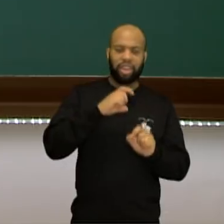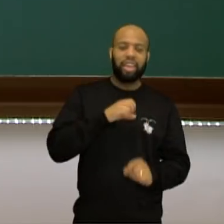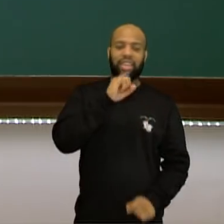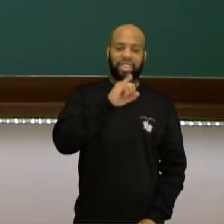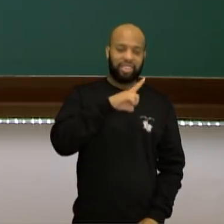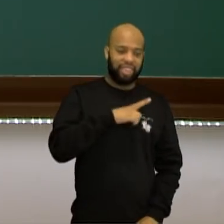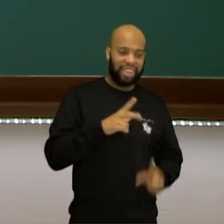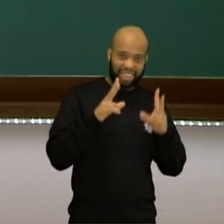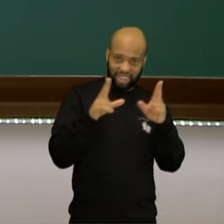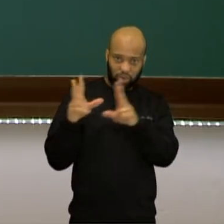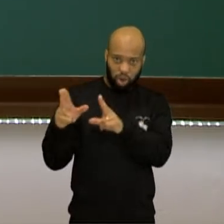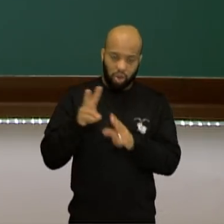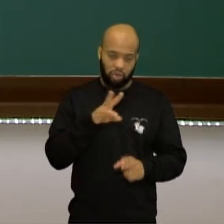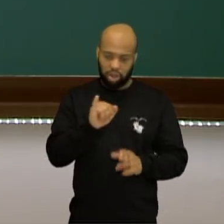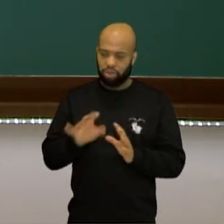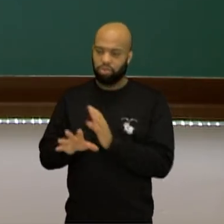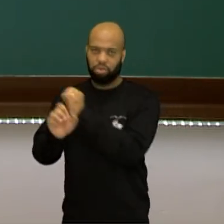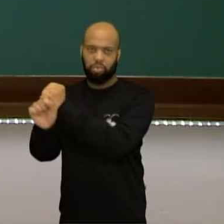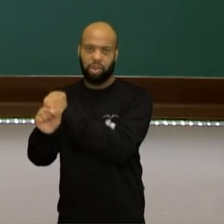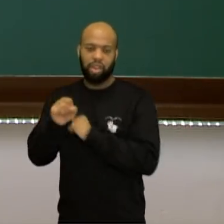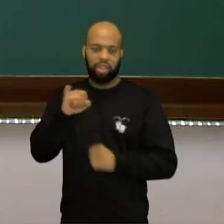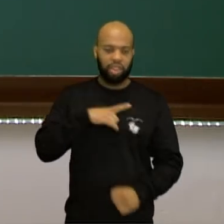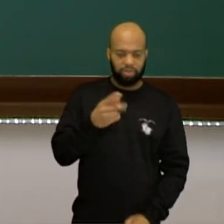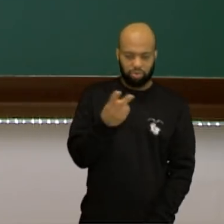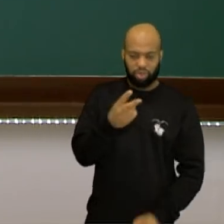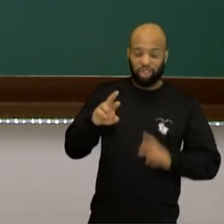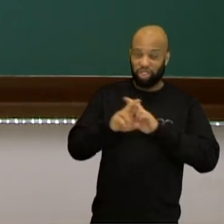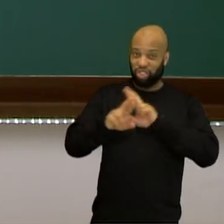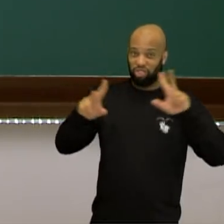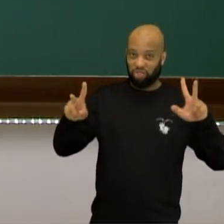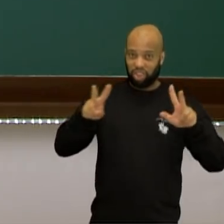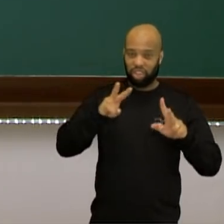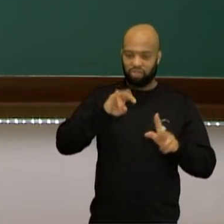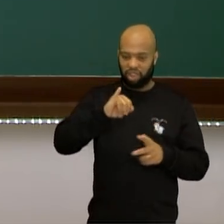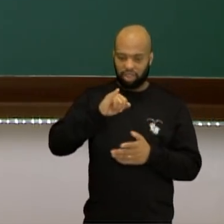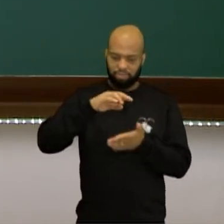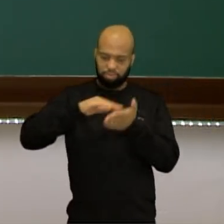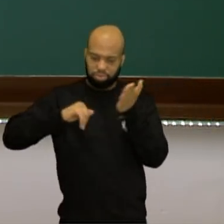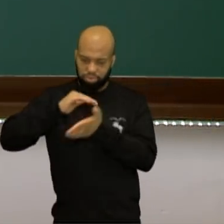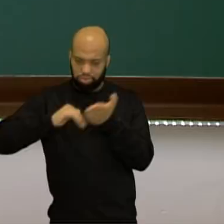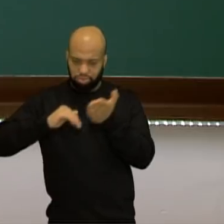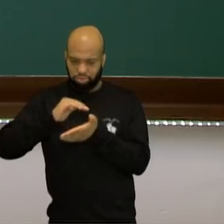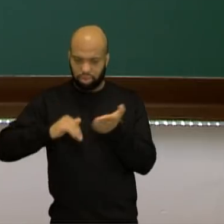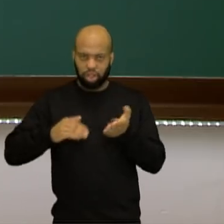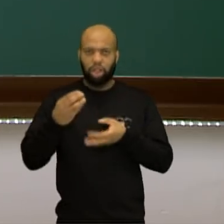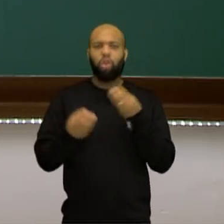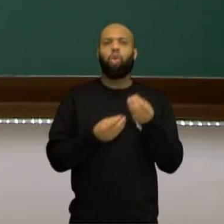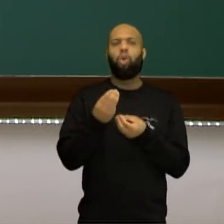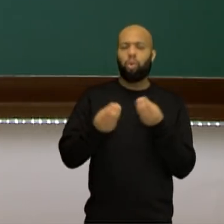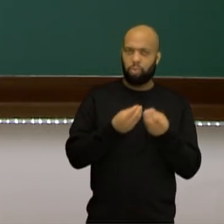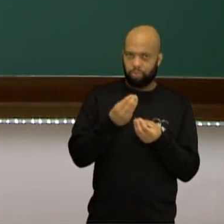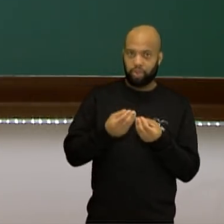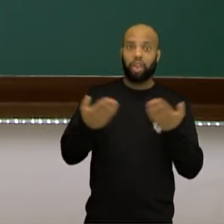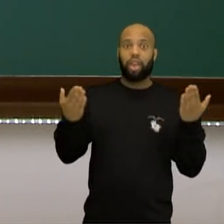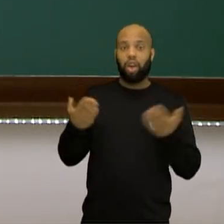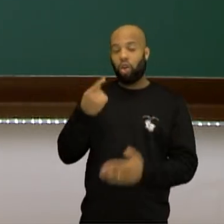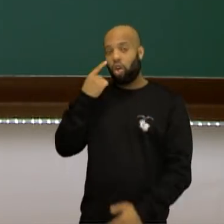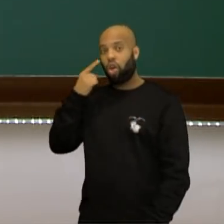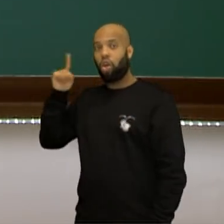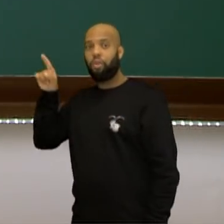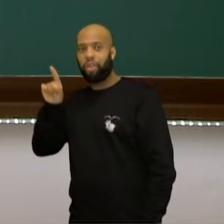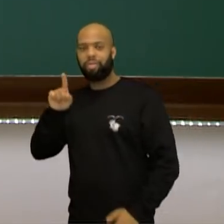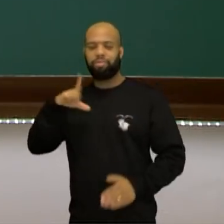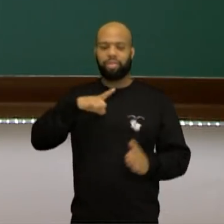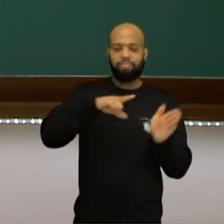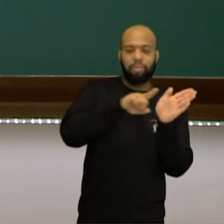sinais iguais, você soma. Número com sinais diferentes, você diminui. E para a subtração? Lembra a regrinha da